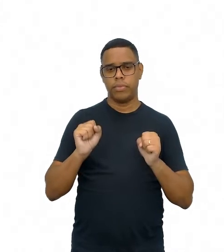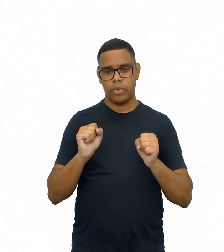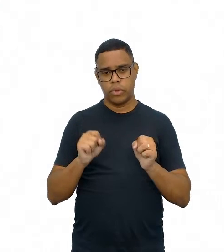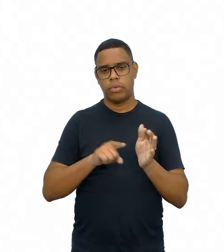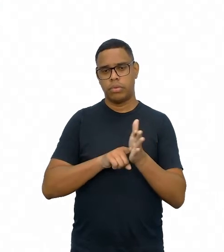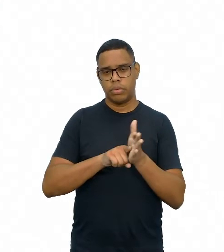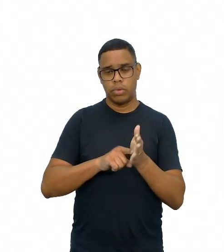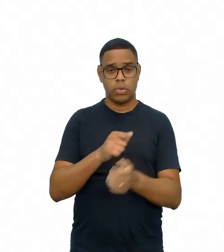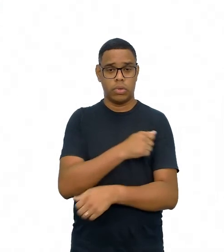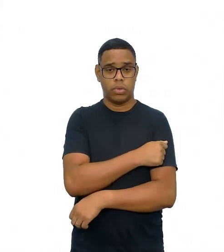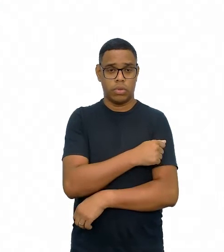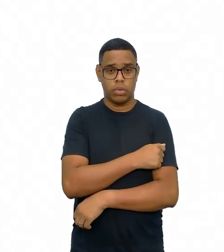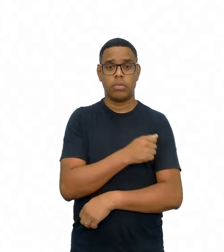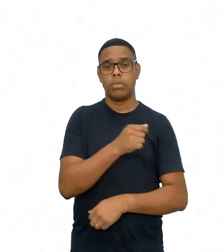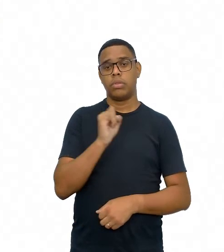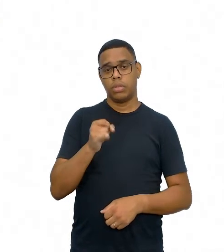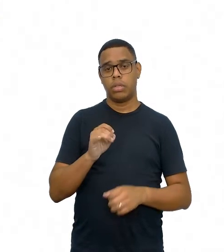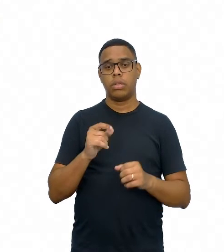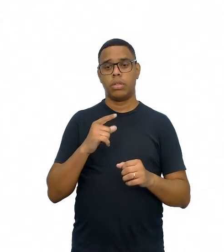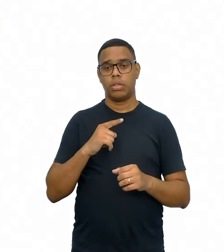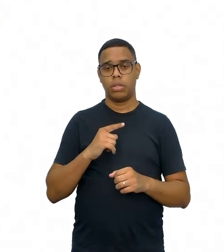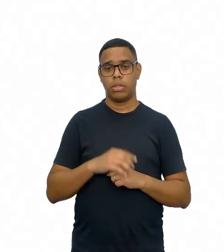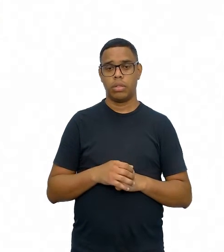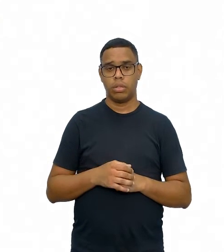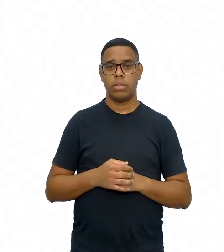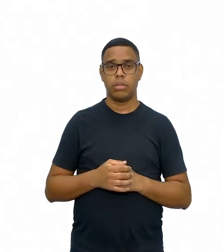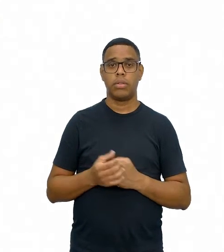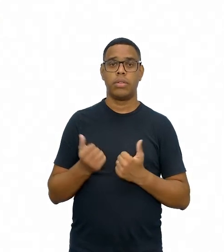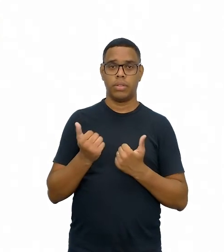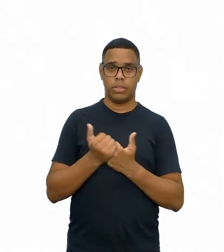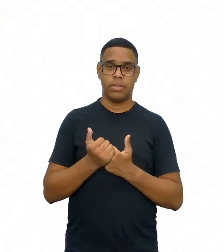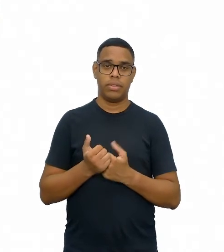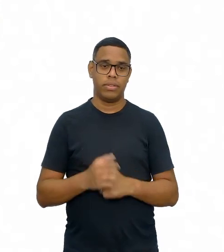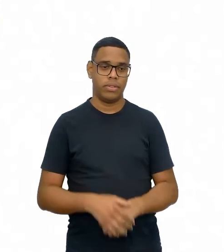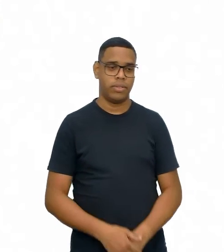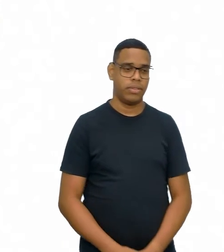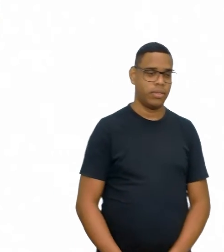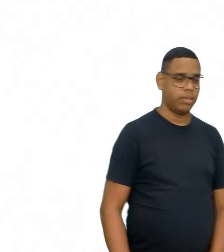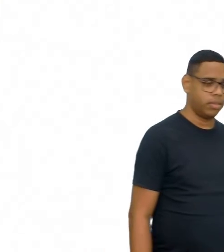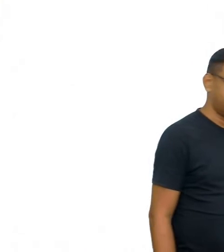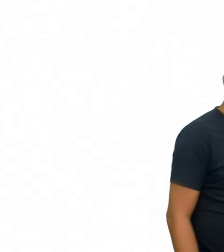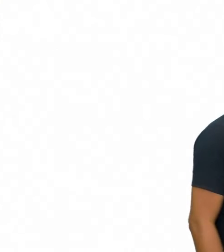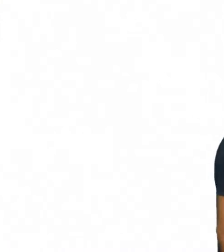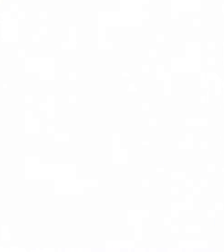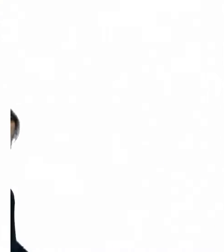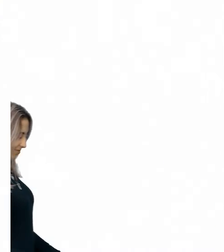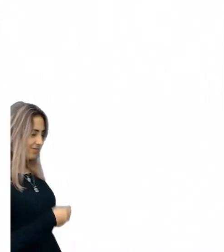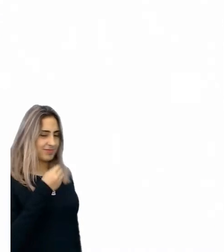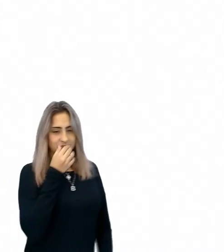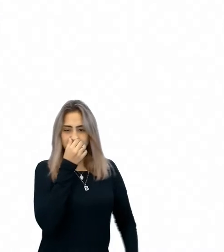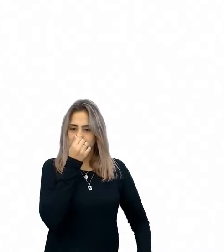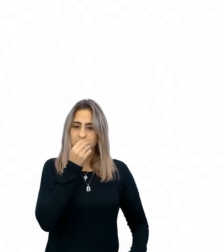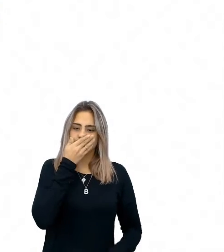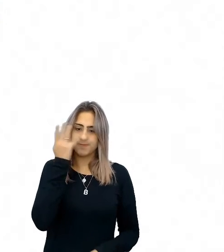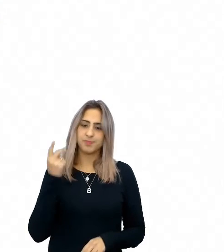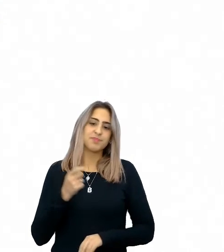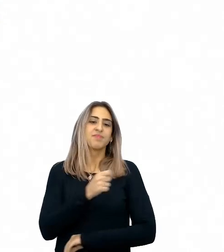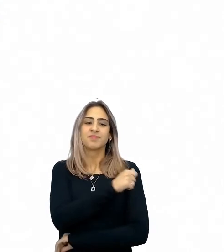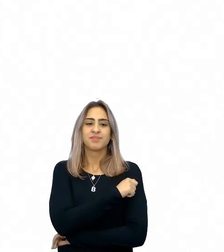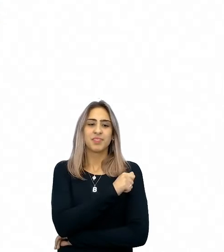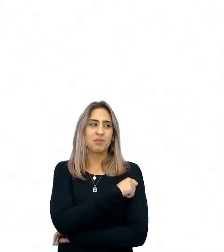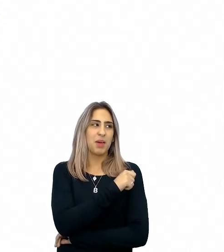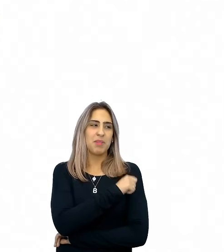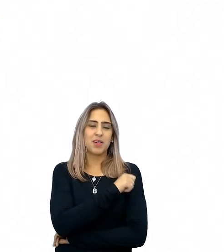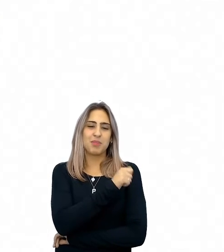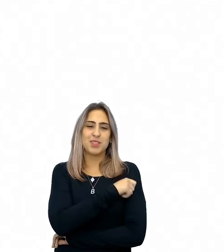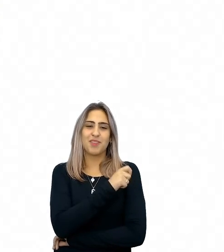levantando com o aluno, se vai passar uma cerca no meio da plantação. E aí, lógico isso. Então, o aluno vai olhar e vai